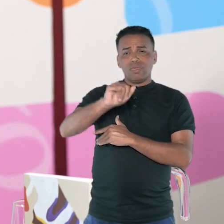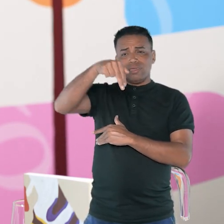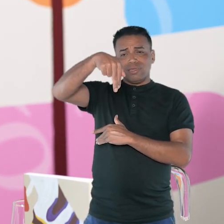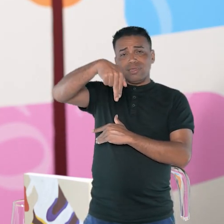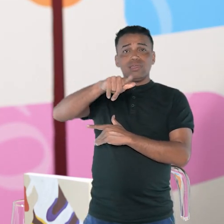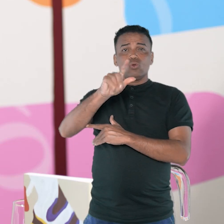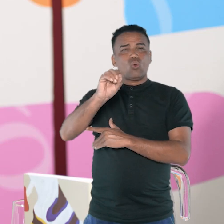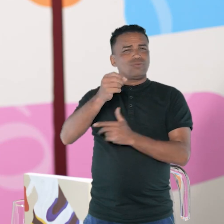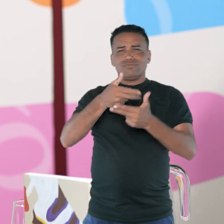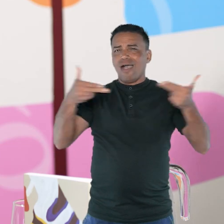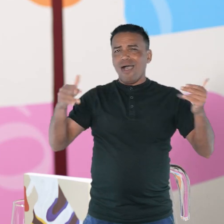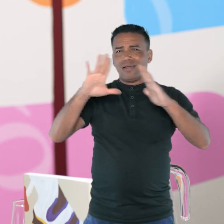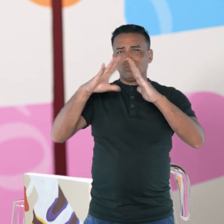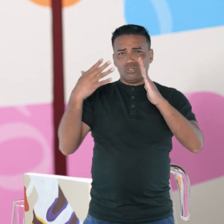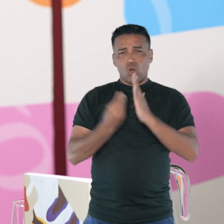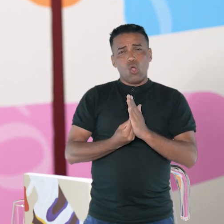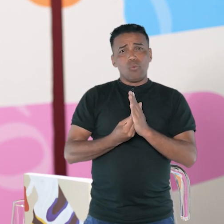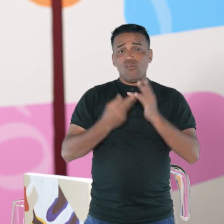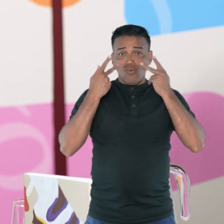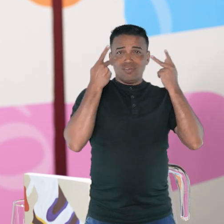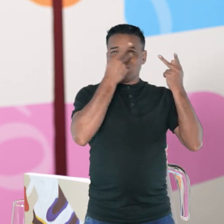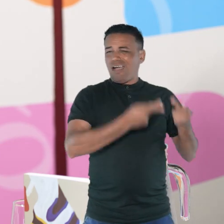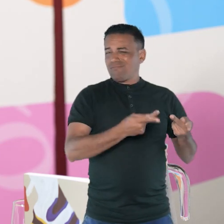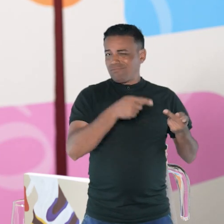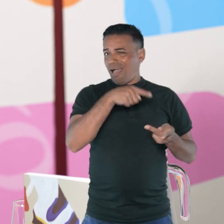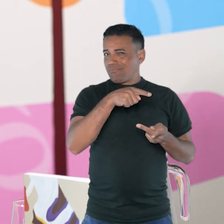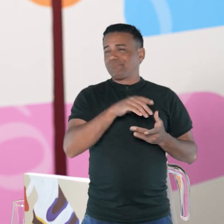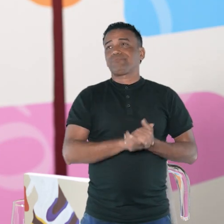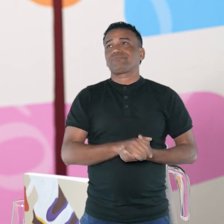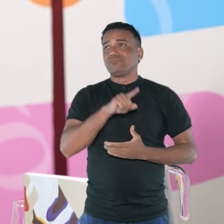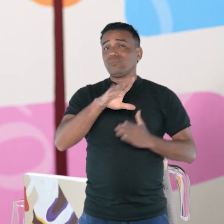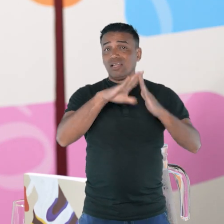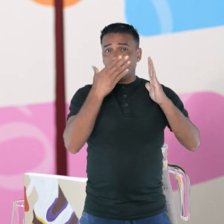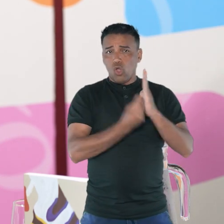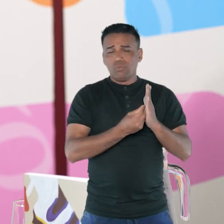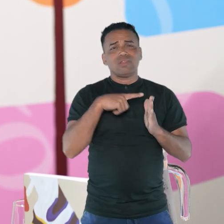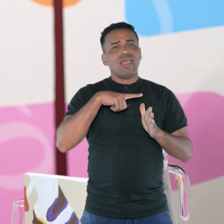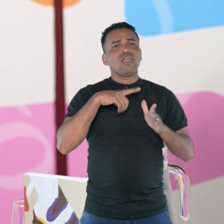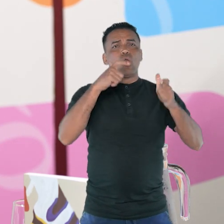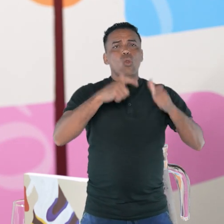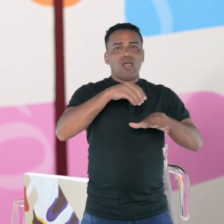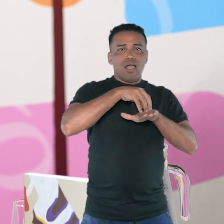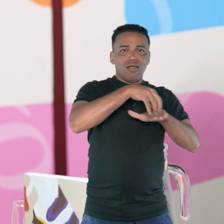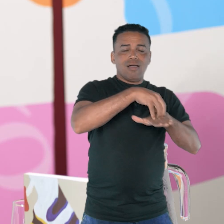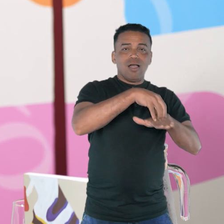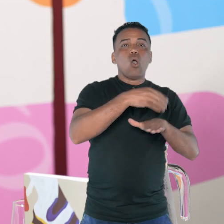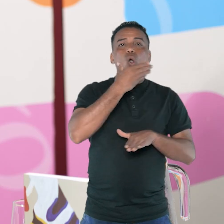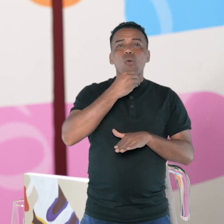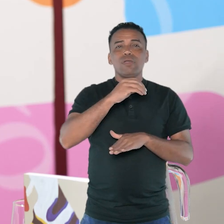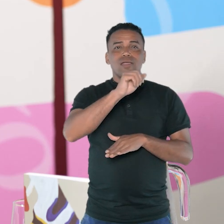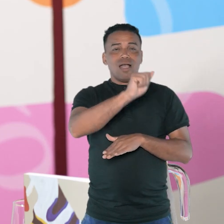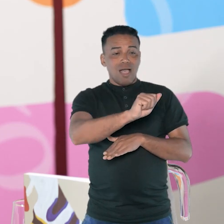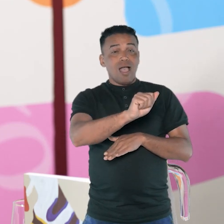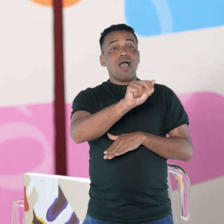uma possível visita que eu fiz no quilombo certo dia, lá o quilombo ele tem uma parte turística, onde o seu Aureliano Lopes, que é um